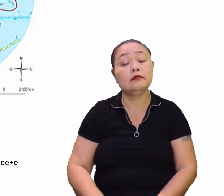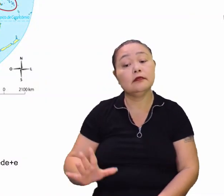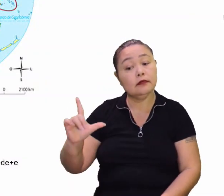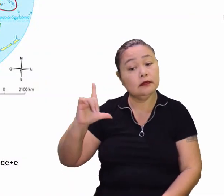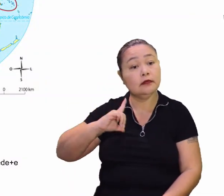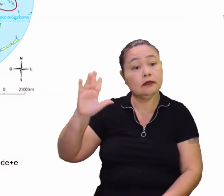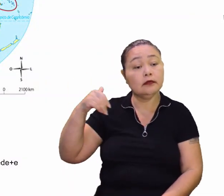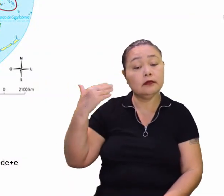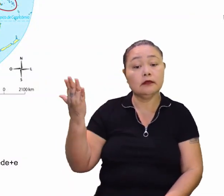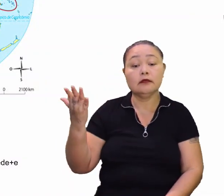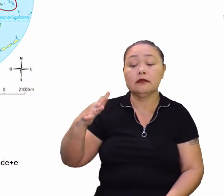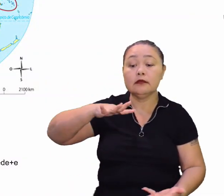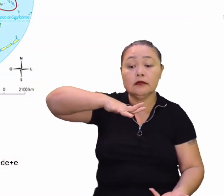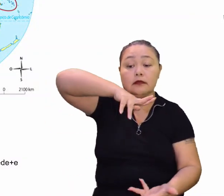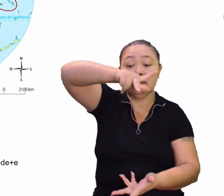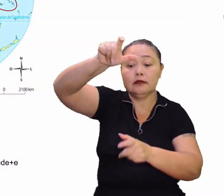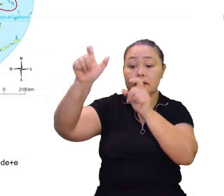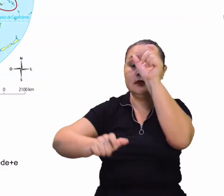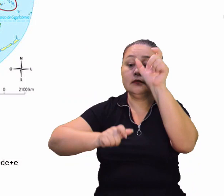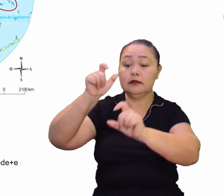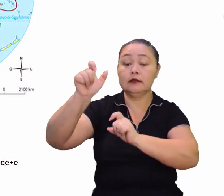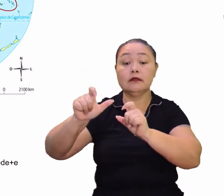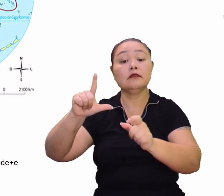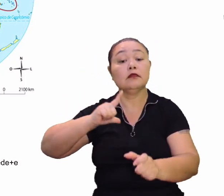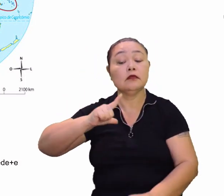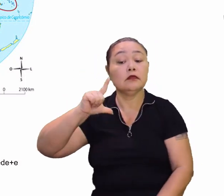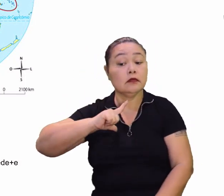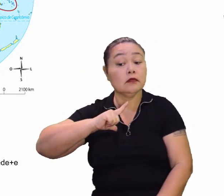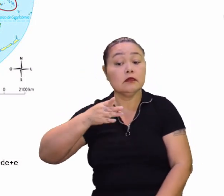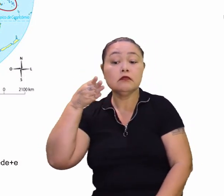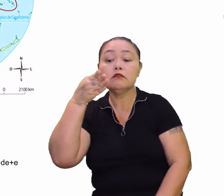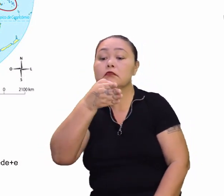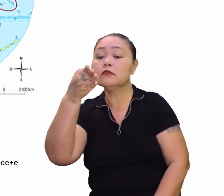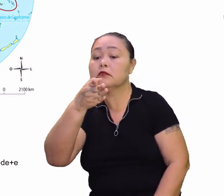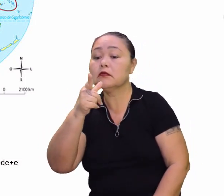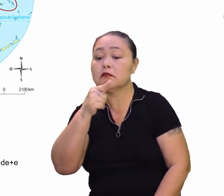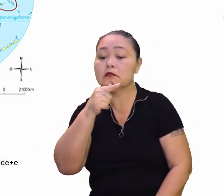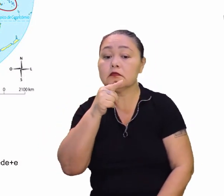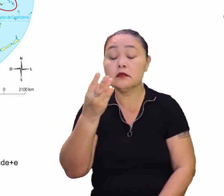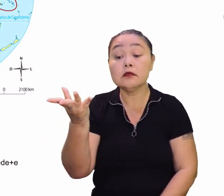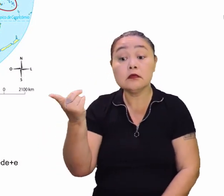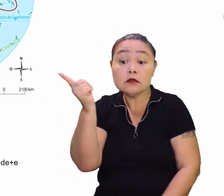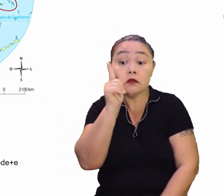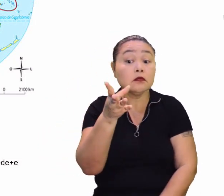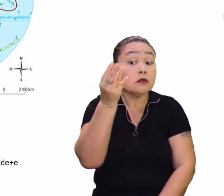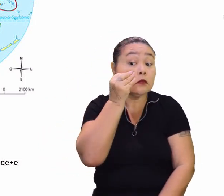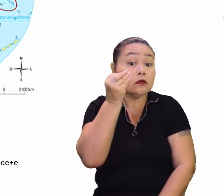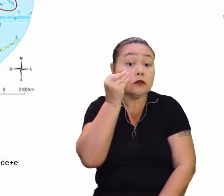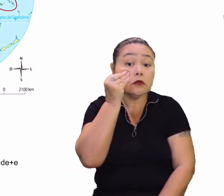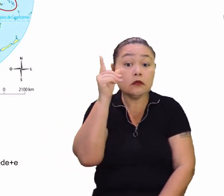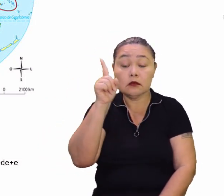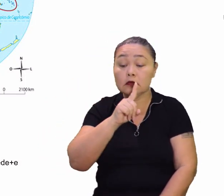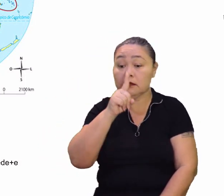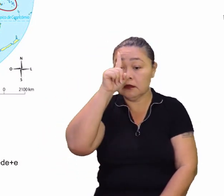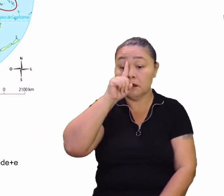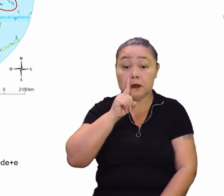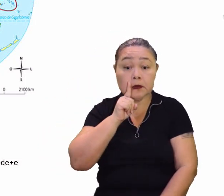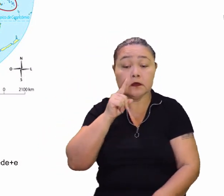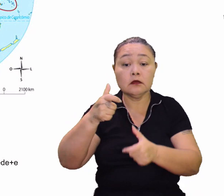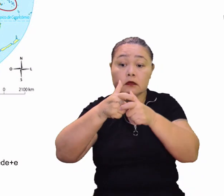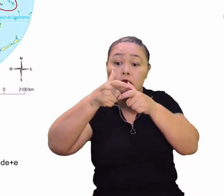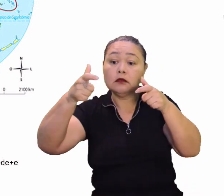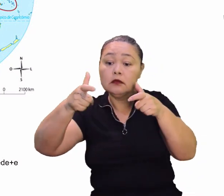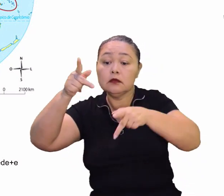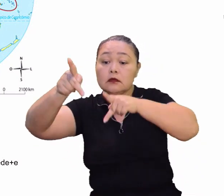Nós temos aqui um mapa agora da população com acesso à água e a gente consegue verificar em amarelo. Aí vai